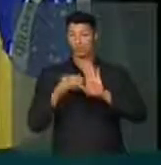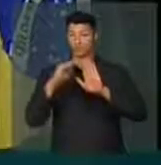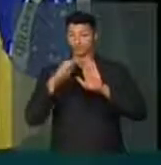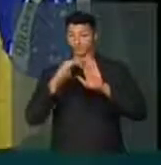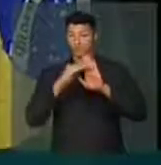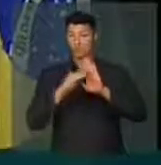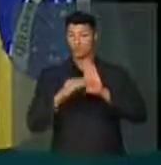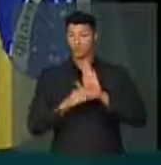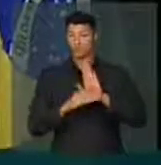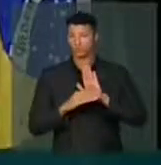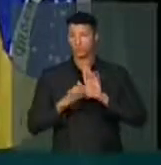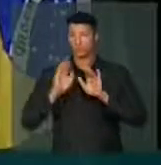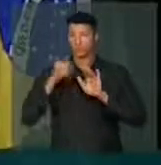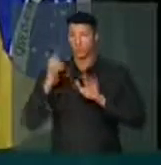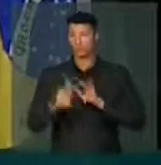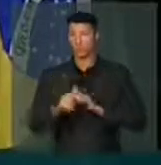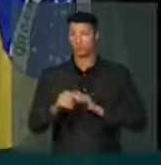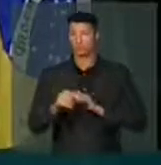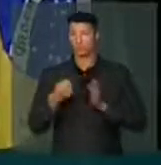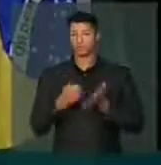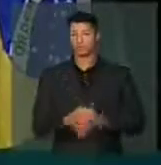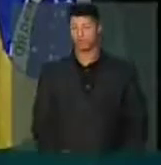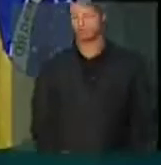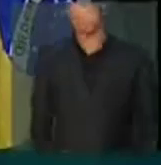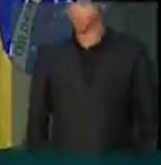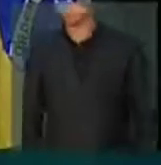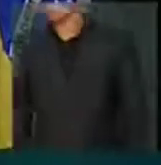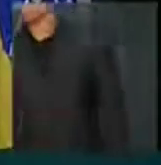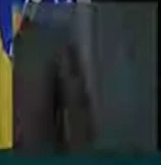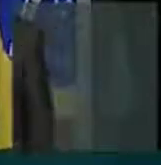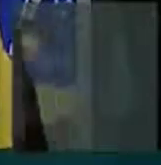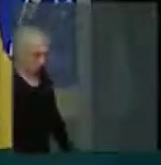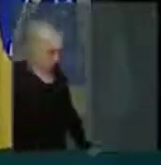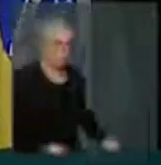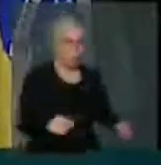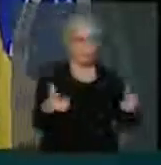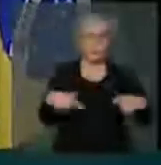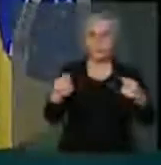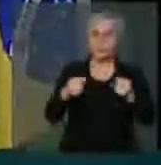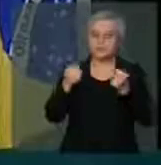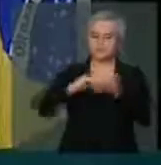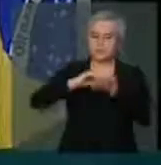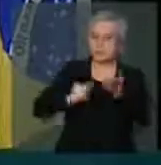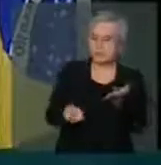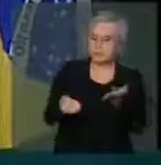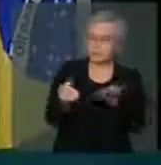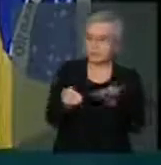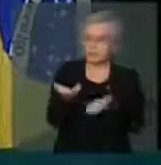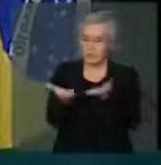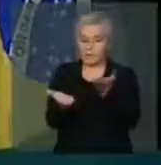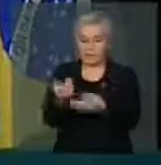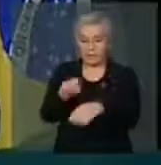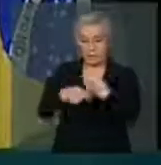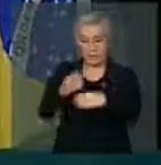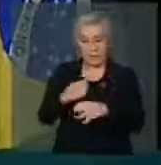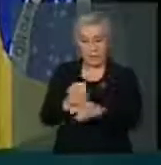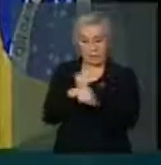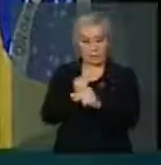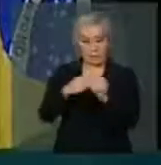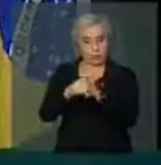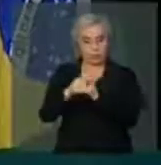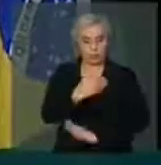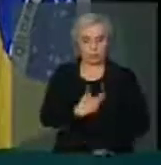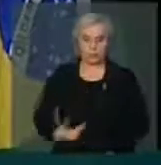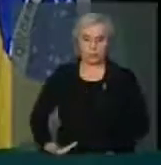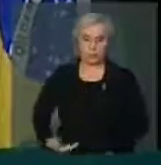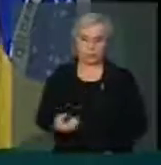programas, quais são as rubricas que precisam ter o corte para o equilíbrio das contas, ou não será